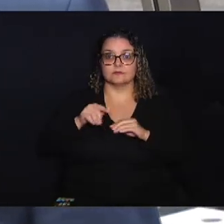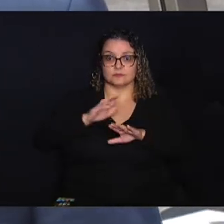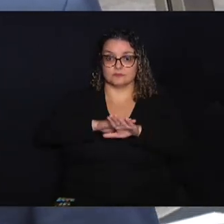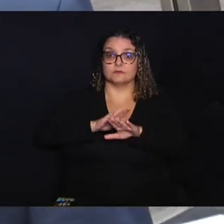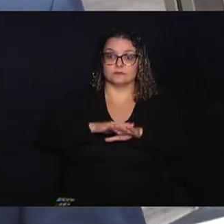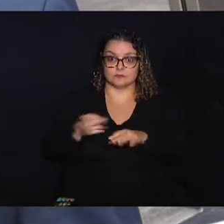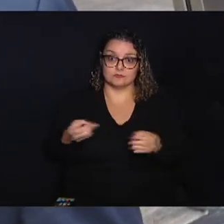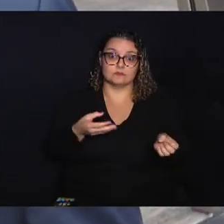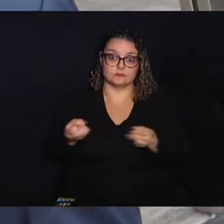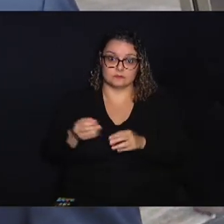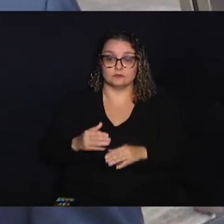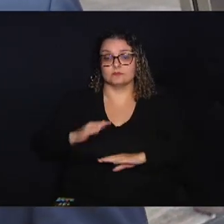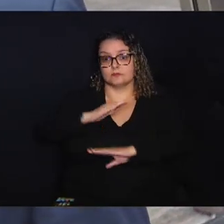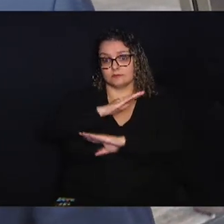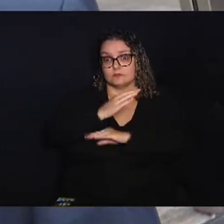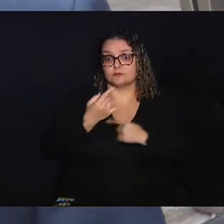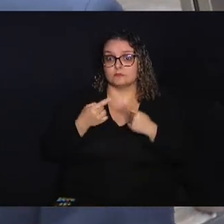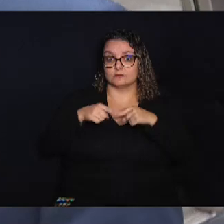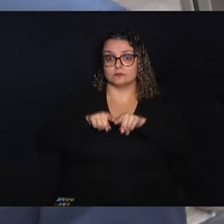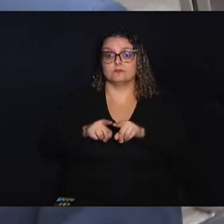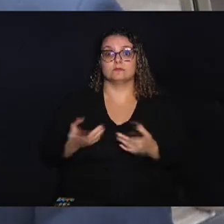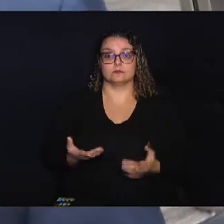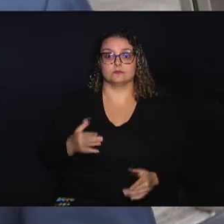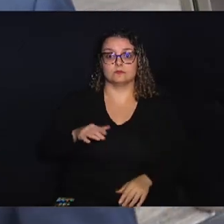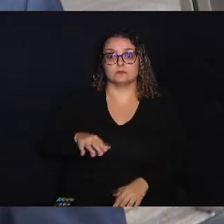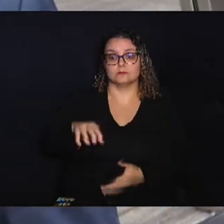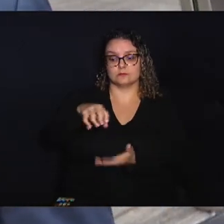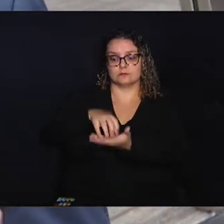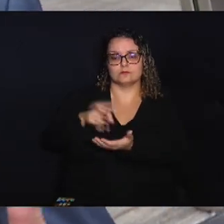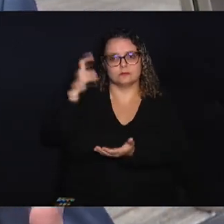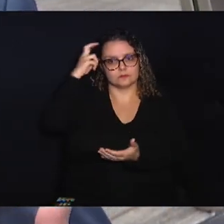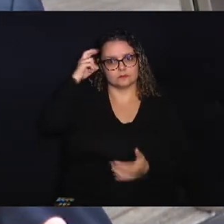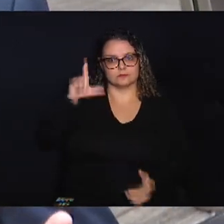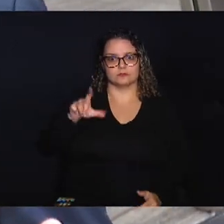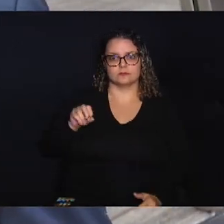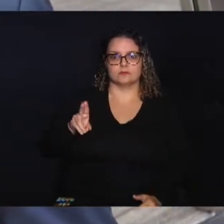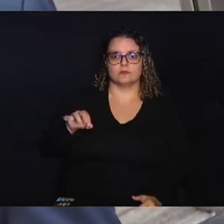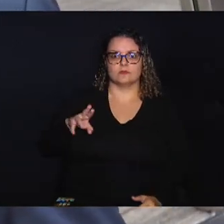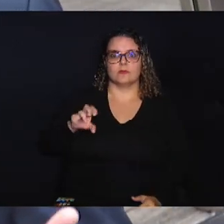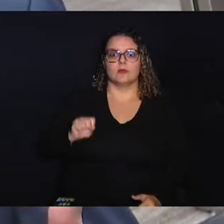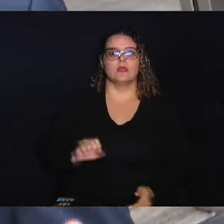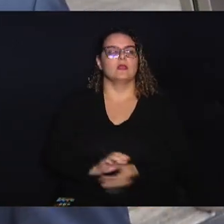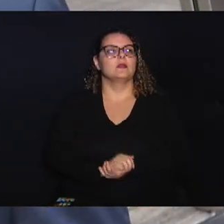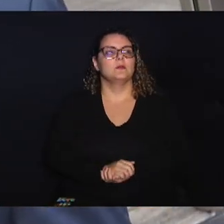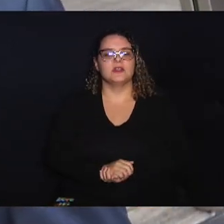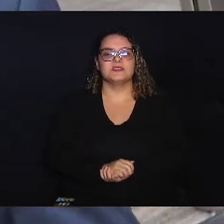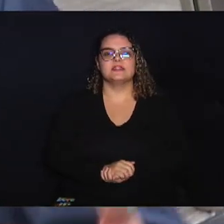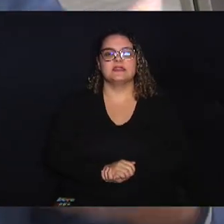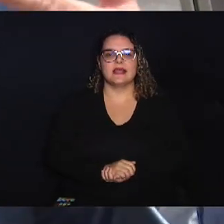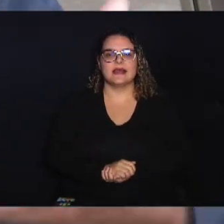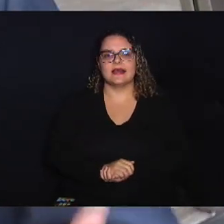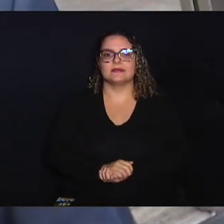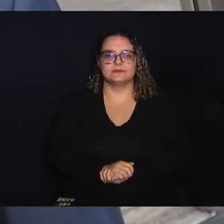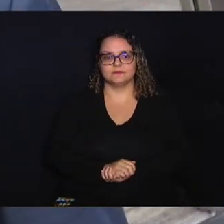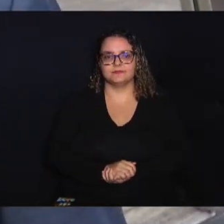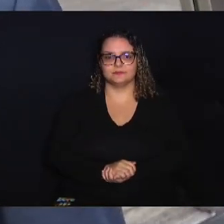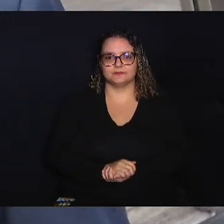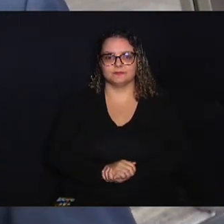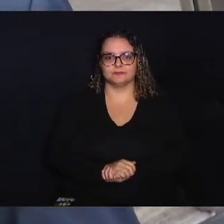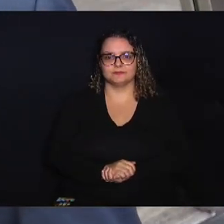inédita da Câmara, numa parceria com o Centro Cultural Luiz Braille, que nós vamos disponibilizar em todas as reuniões a